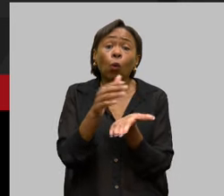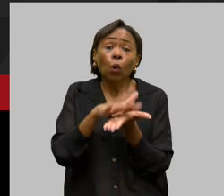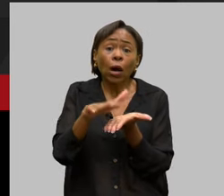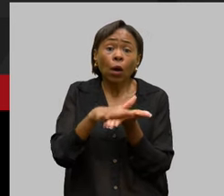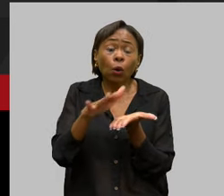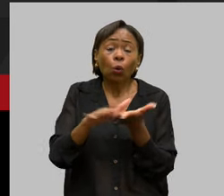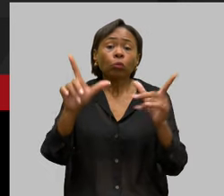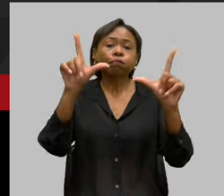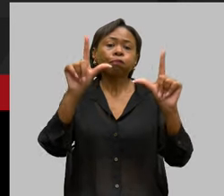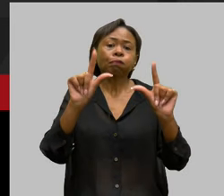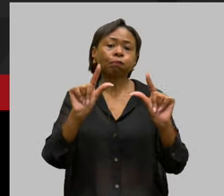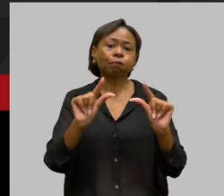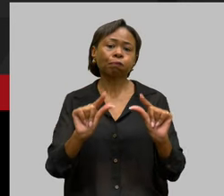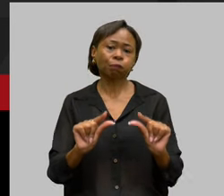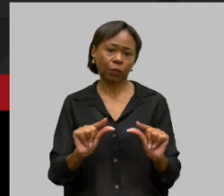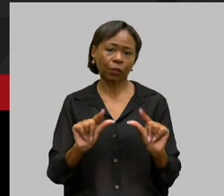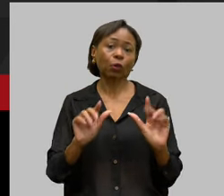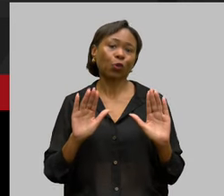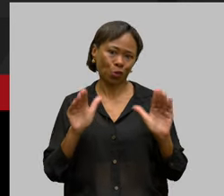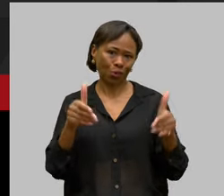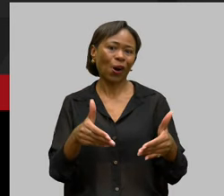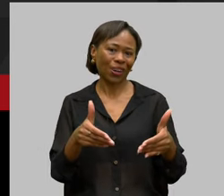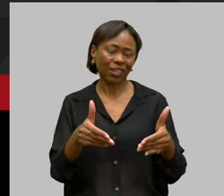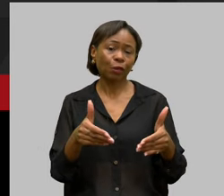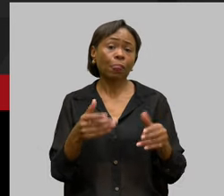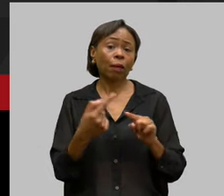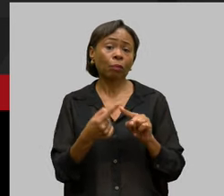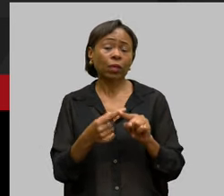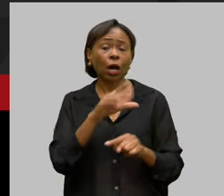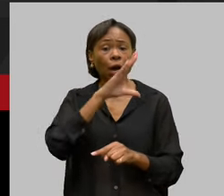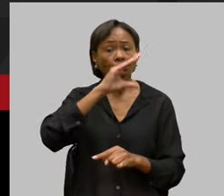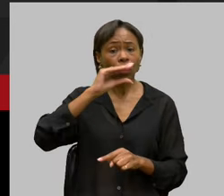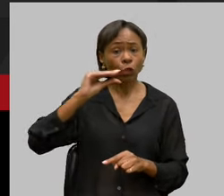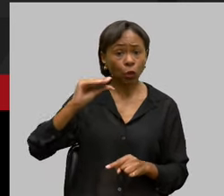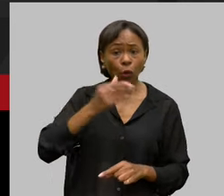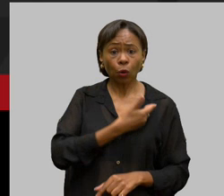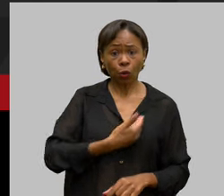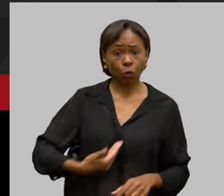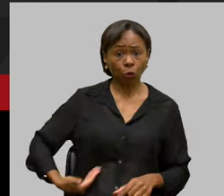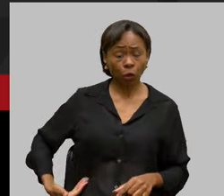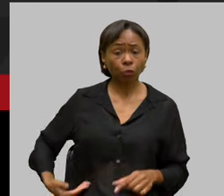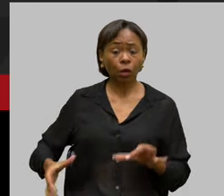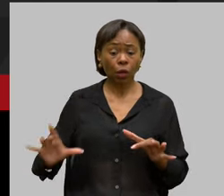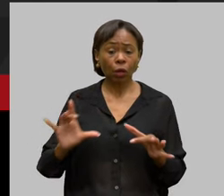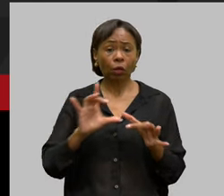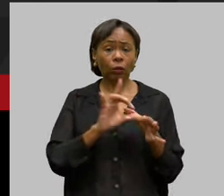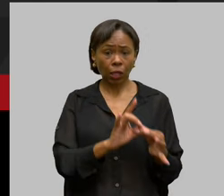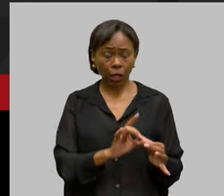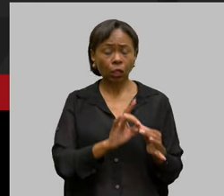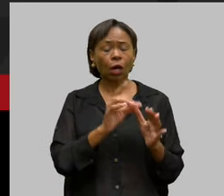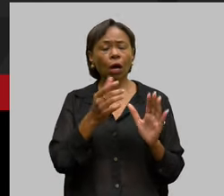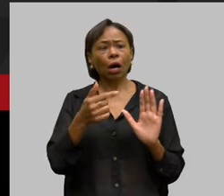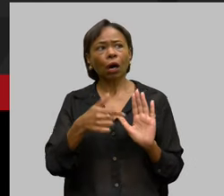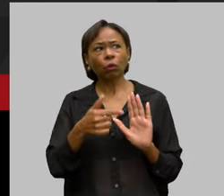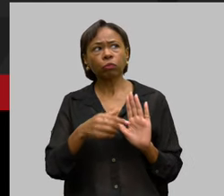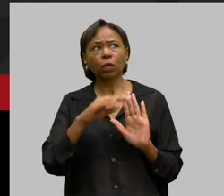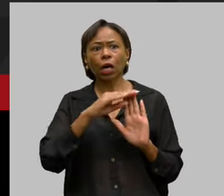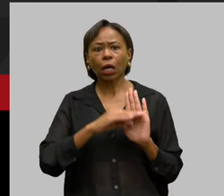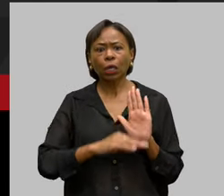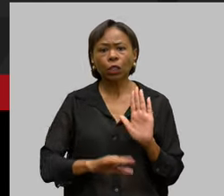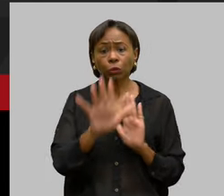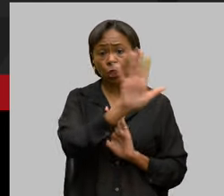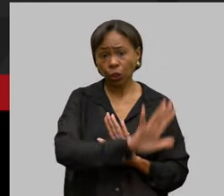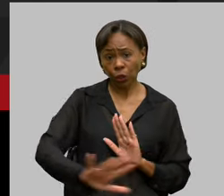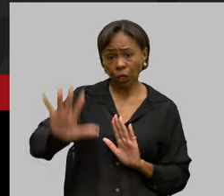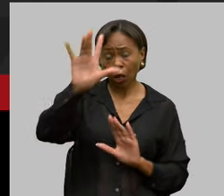se o seu servidor público estivesse vinculado ao regime geral ele teria uma contribuição para mais de 20% Fora FGTS enquanto